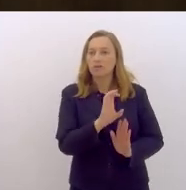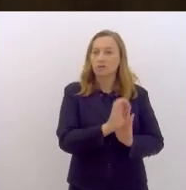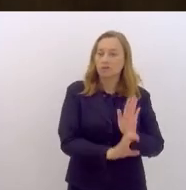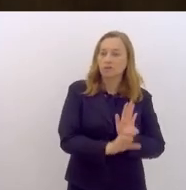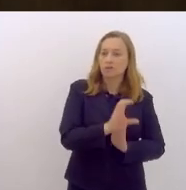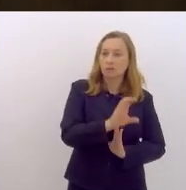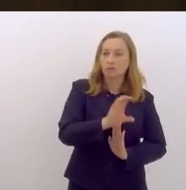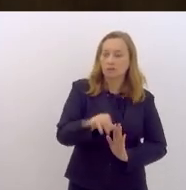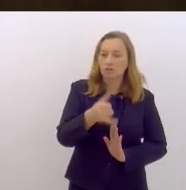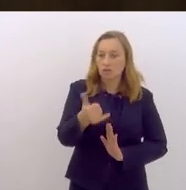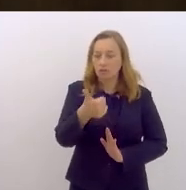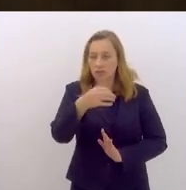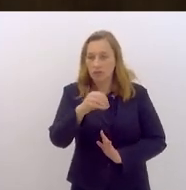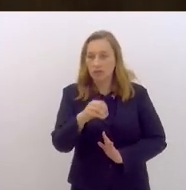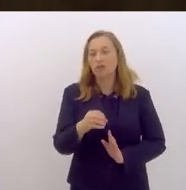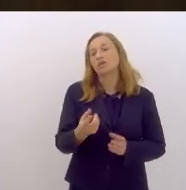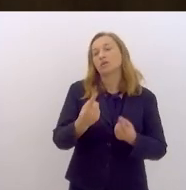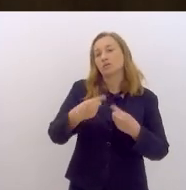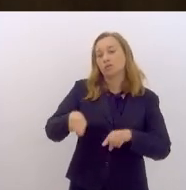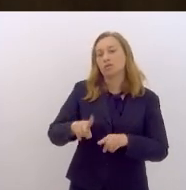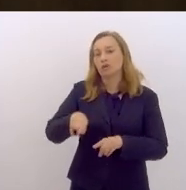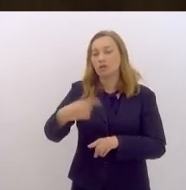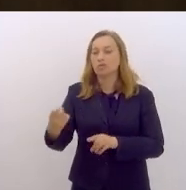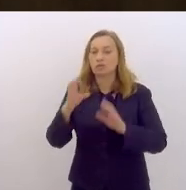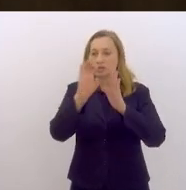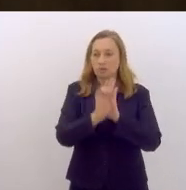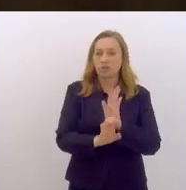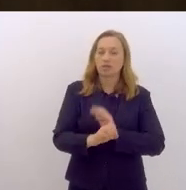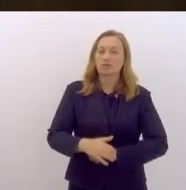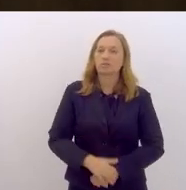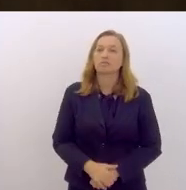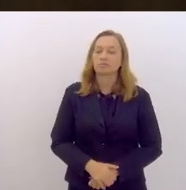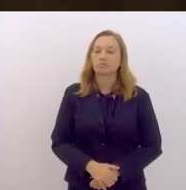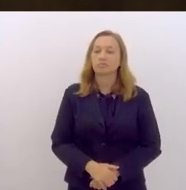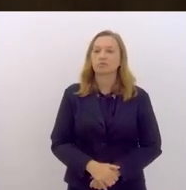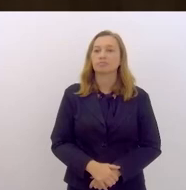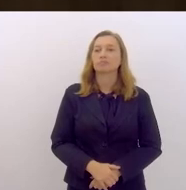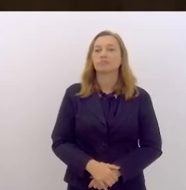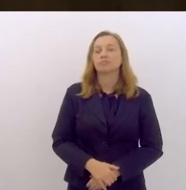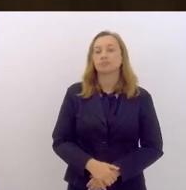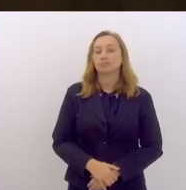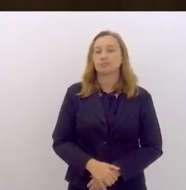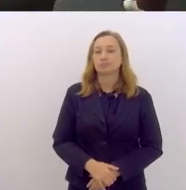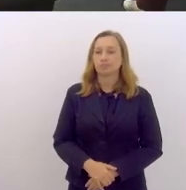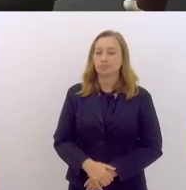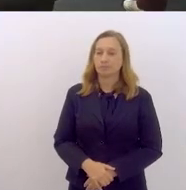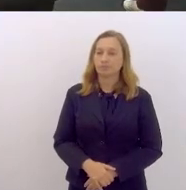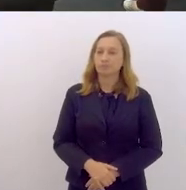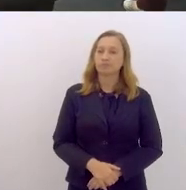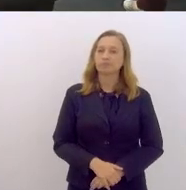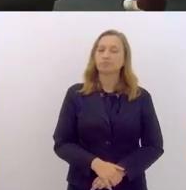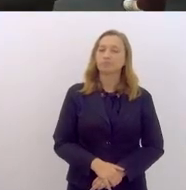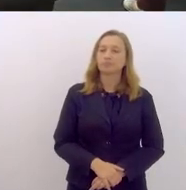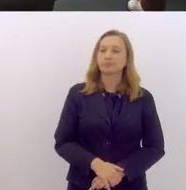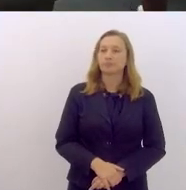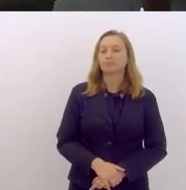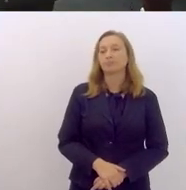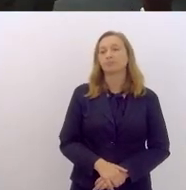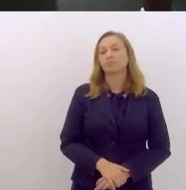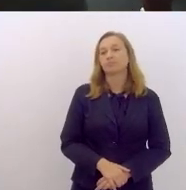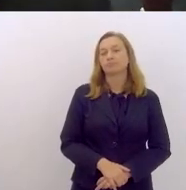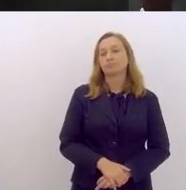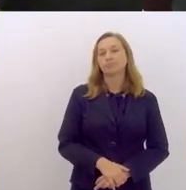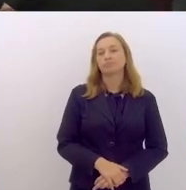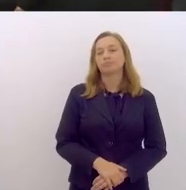CCJ, contrário às demais emendas. É o parecer. Peço forma de final